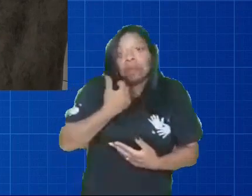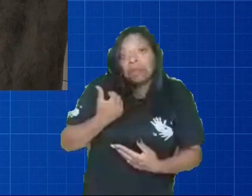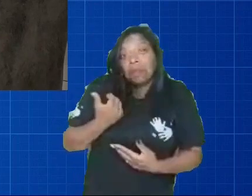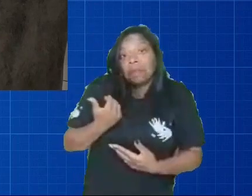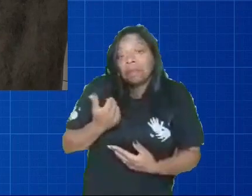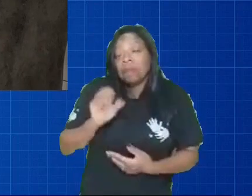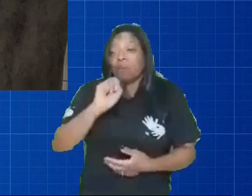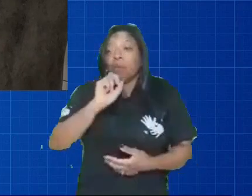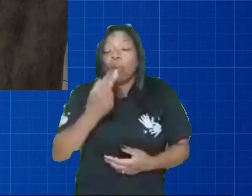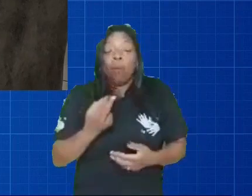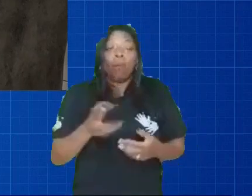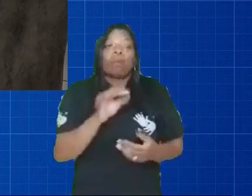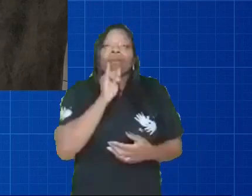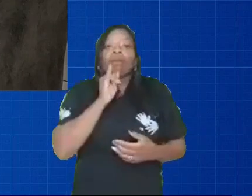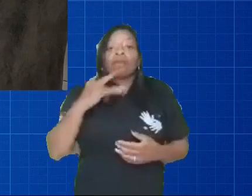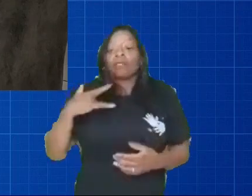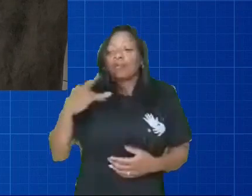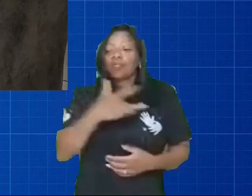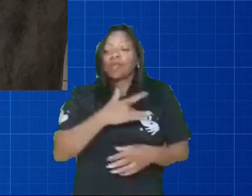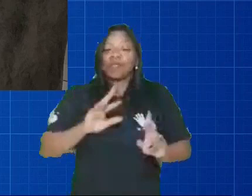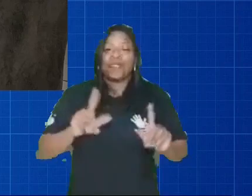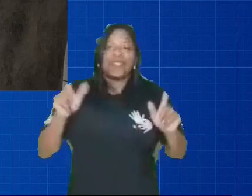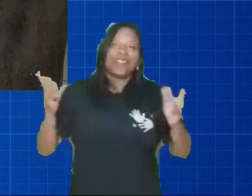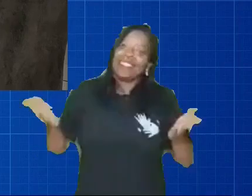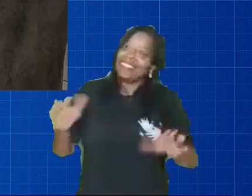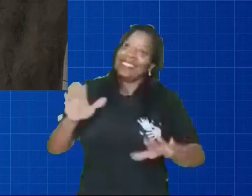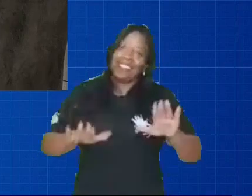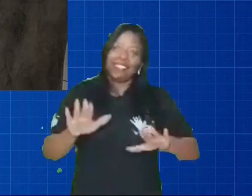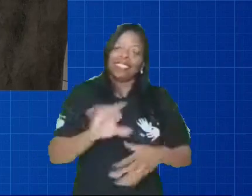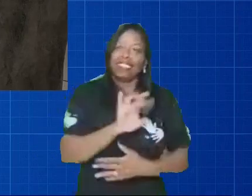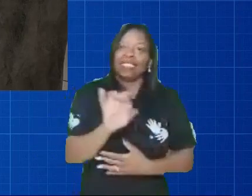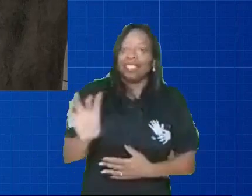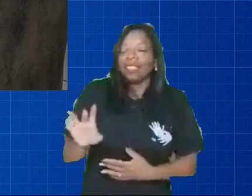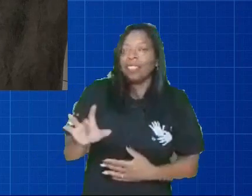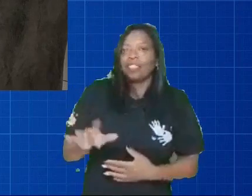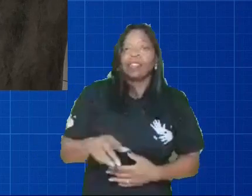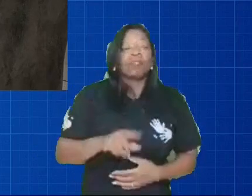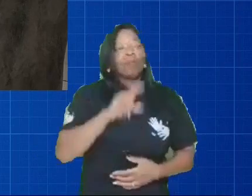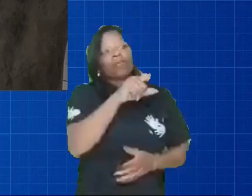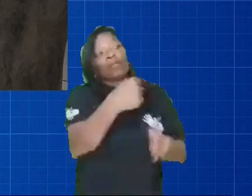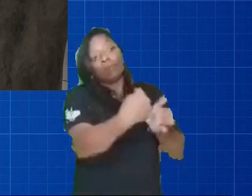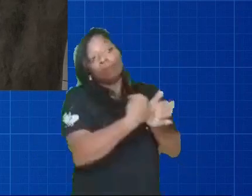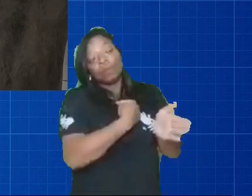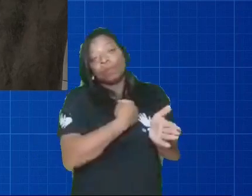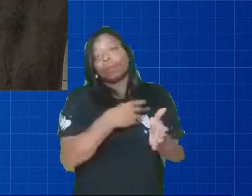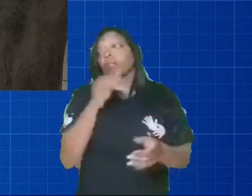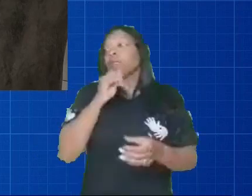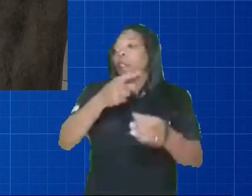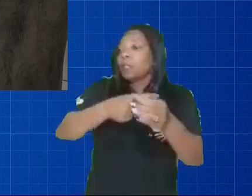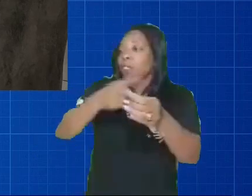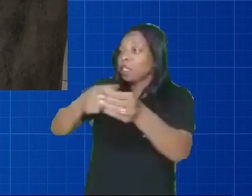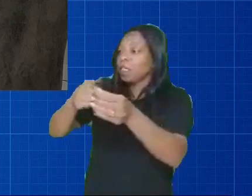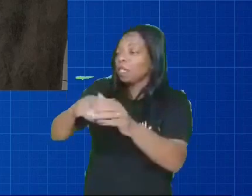um resultado diferente, né? Então, quando você me puxa e fala assim, como que os municípios estão, se é mais adiantado ou